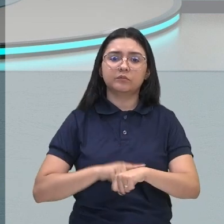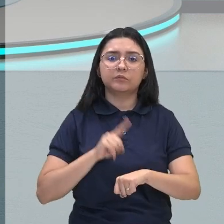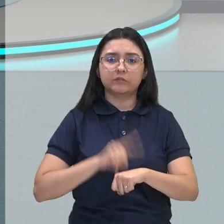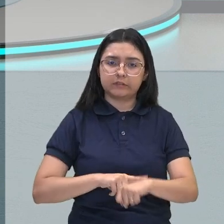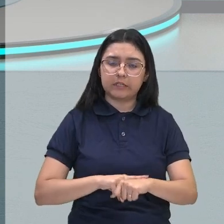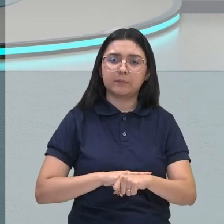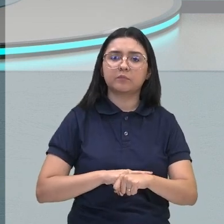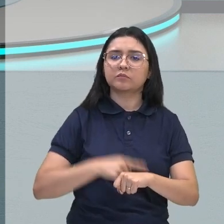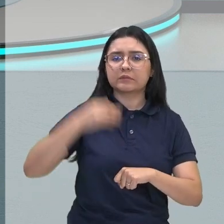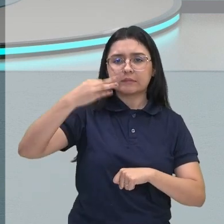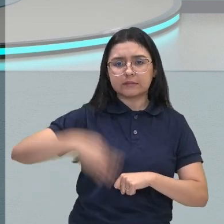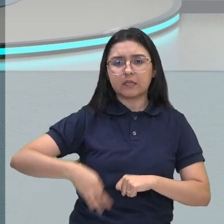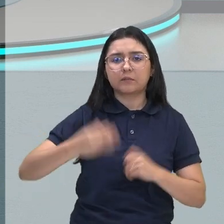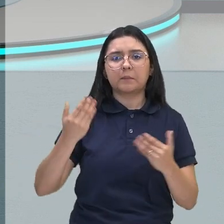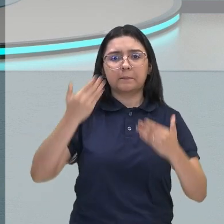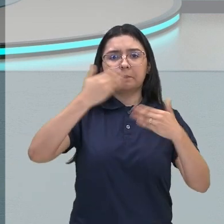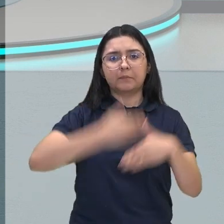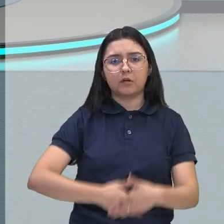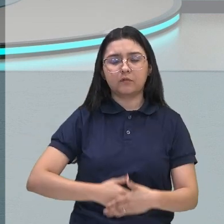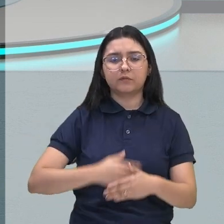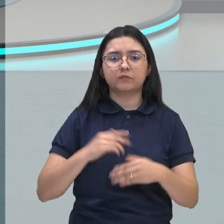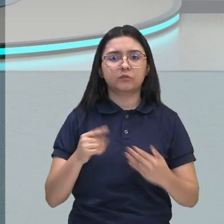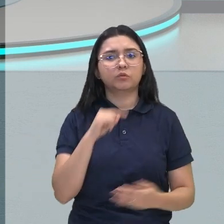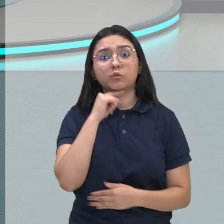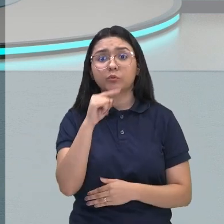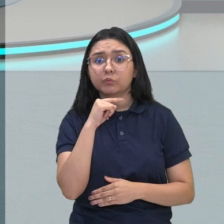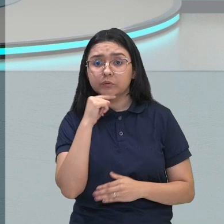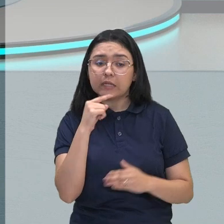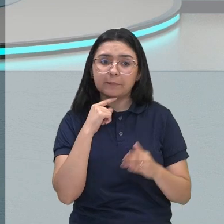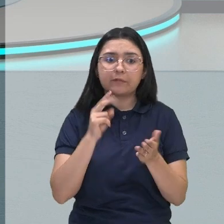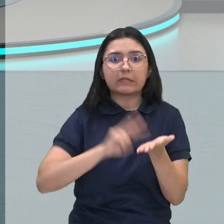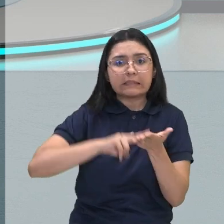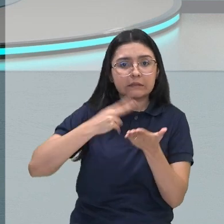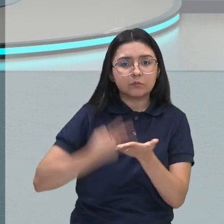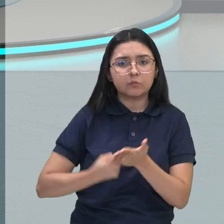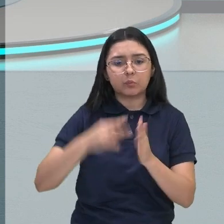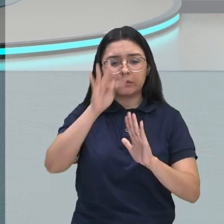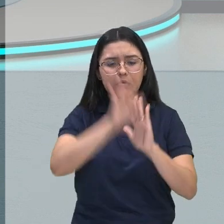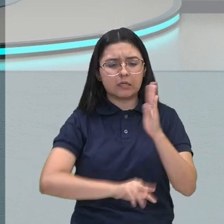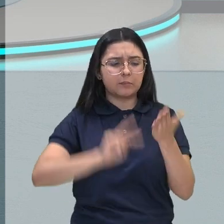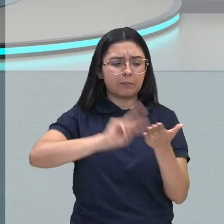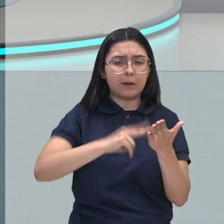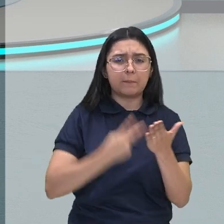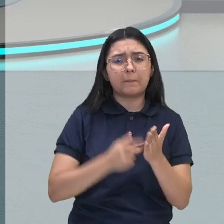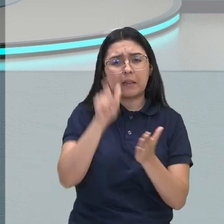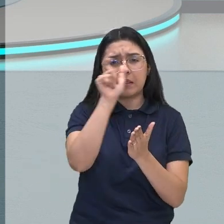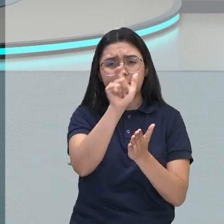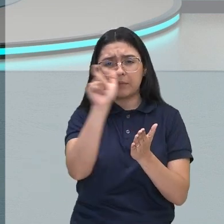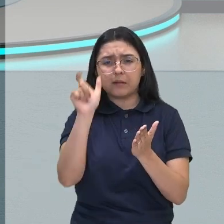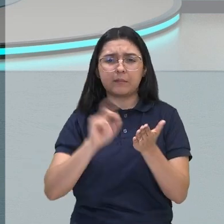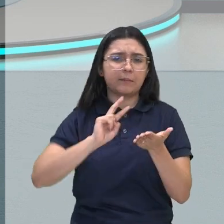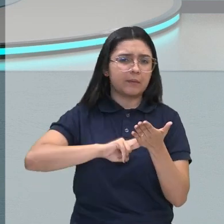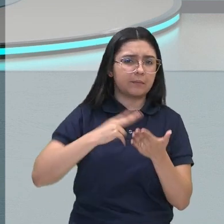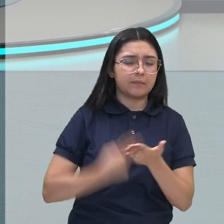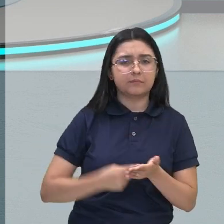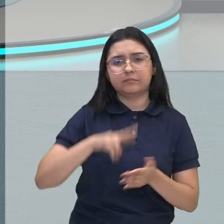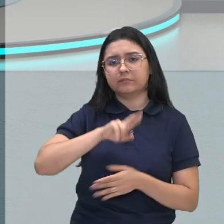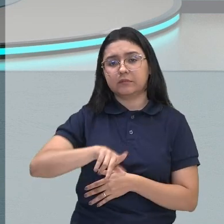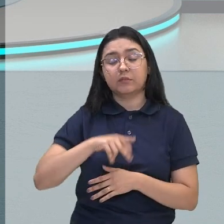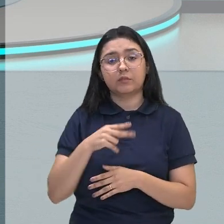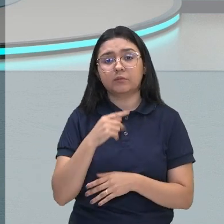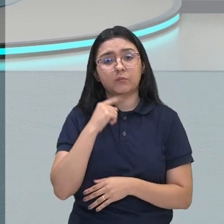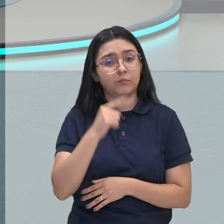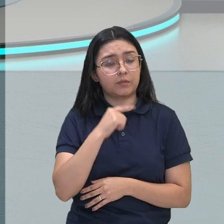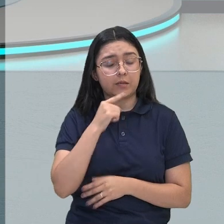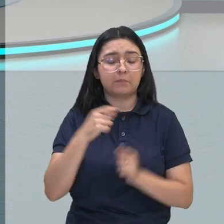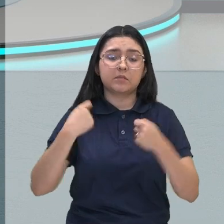avaliação. Então, você não tem como ficar traduzindo o texto, certo? Então, você tem que utilizar a